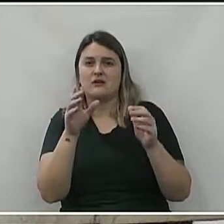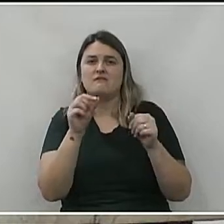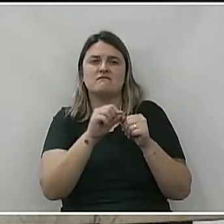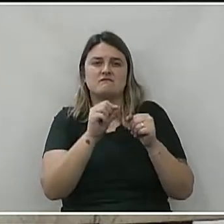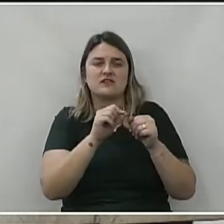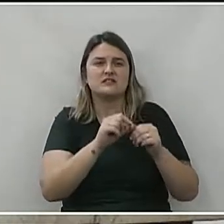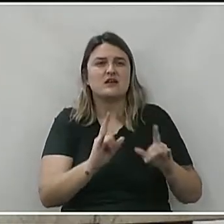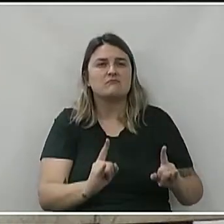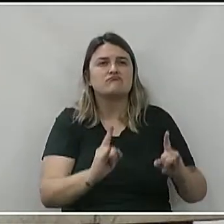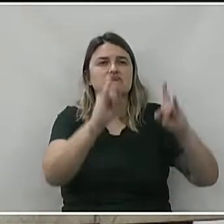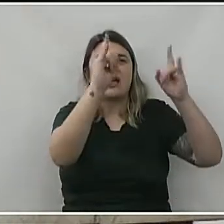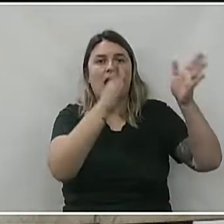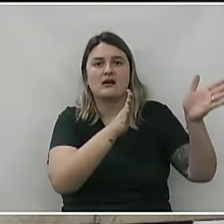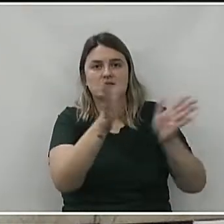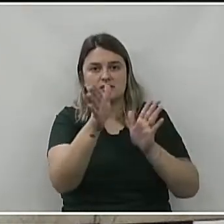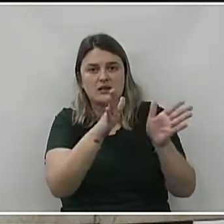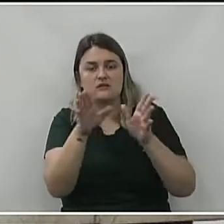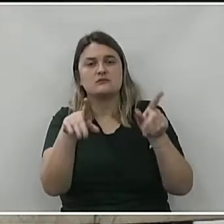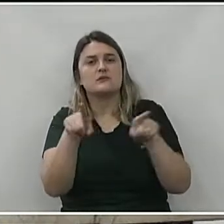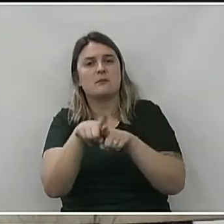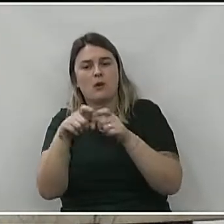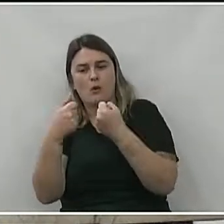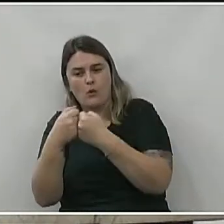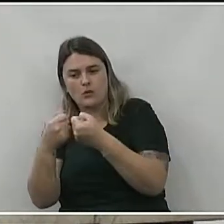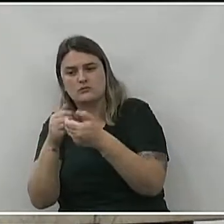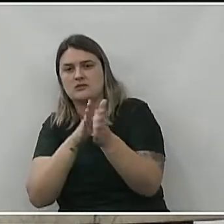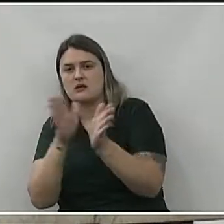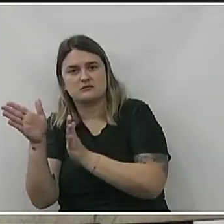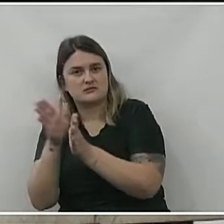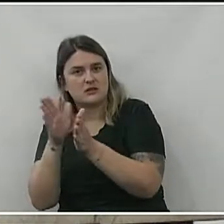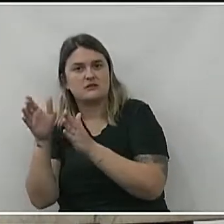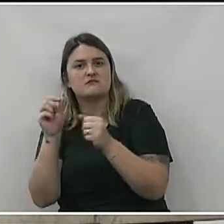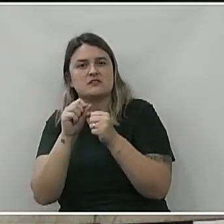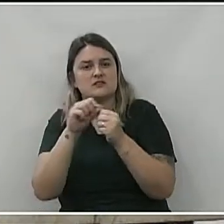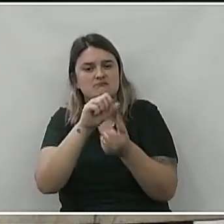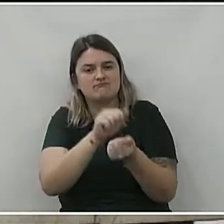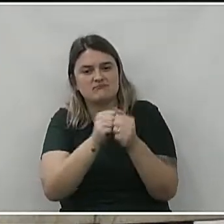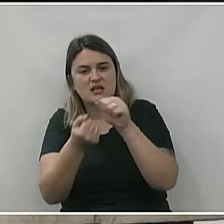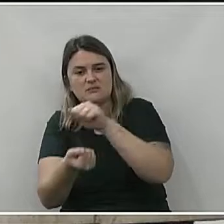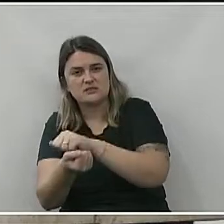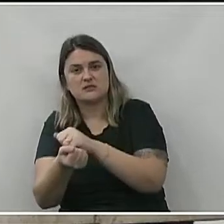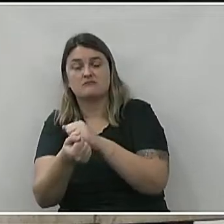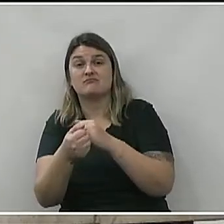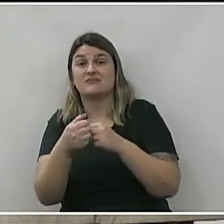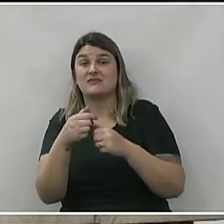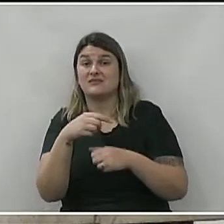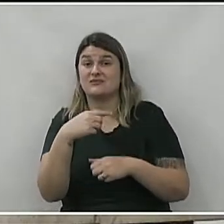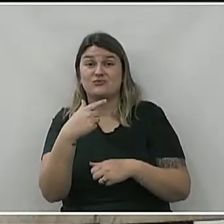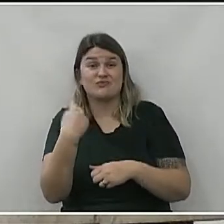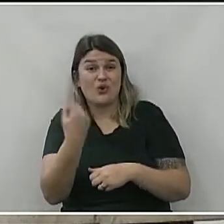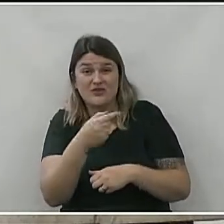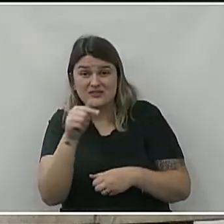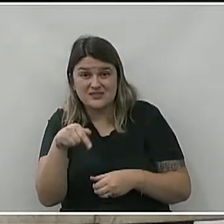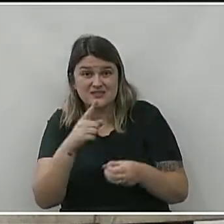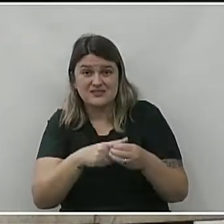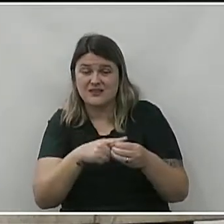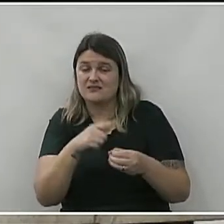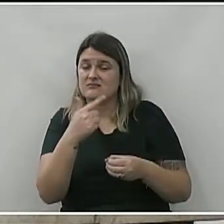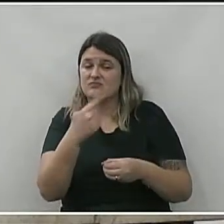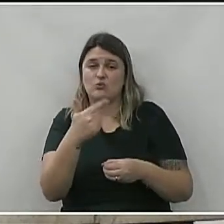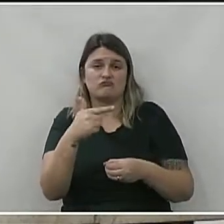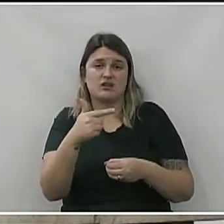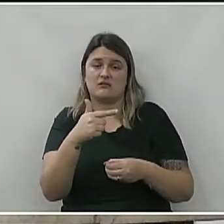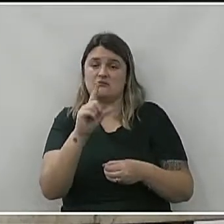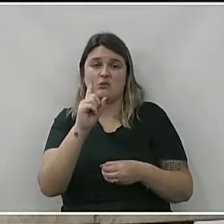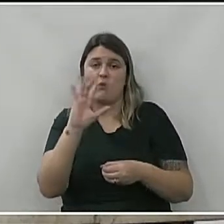e de eliminação de todos os obstáculos e barreiras ao seu acesso, que infelizmente é o que não está acontecendo com esta empresa que está